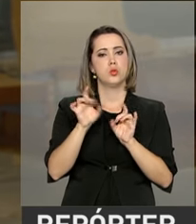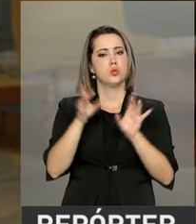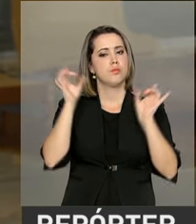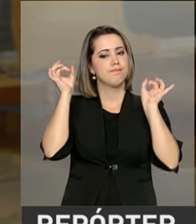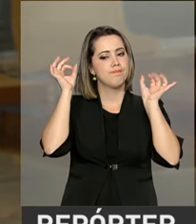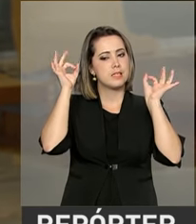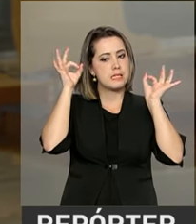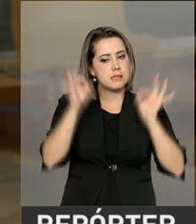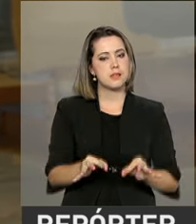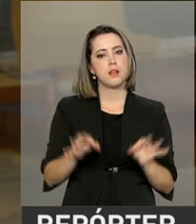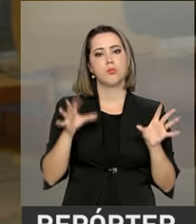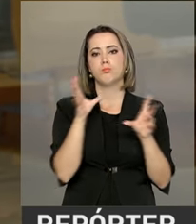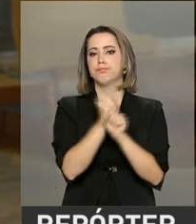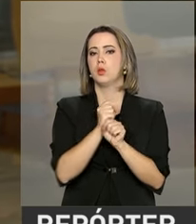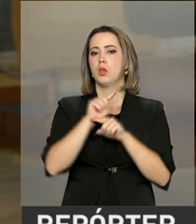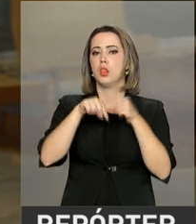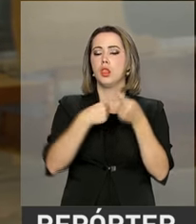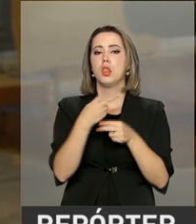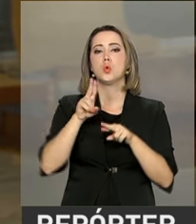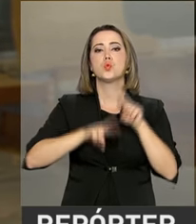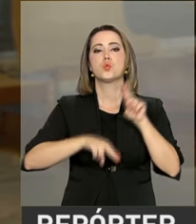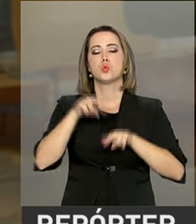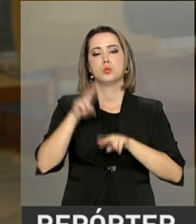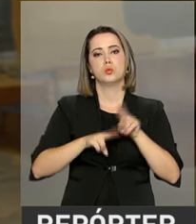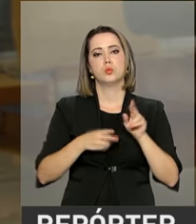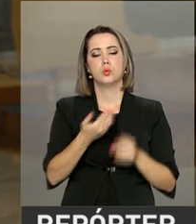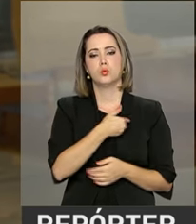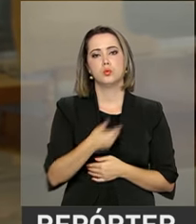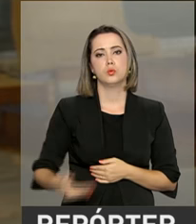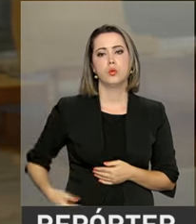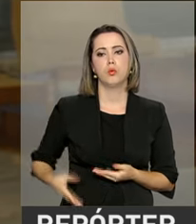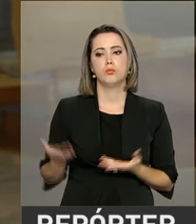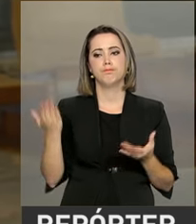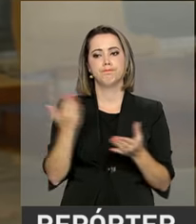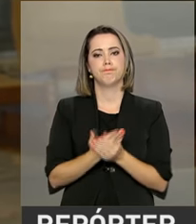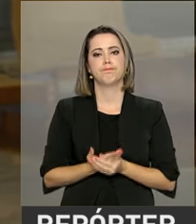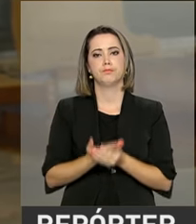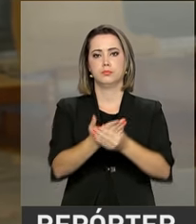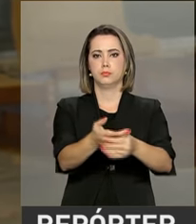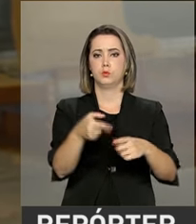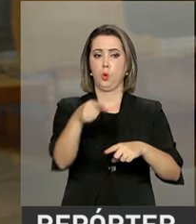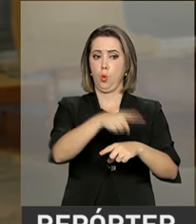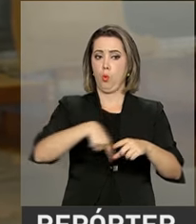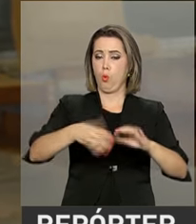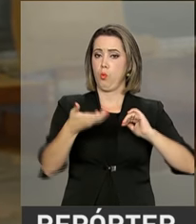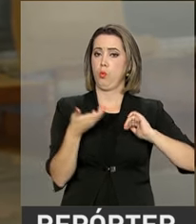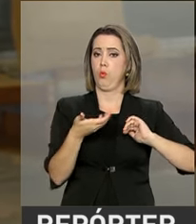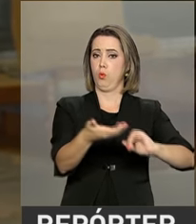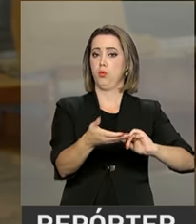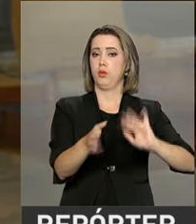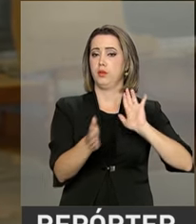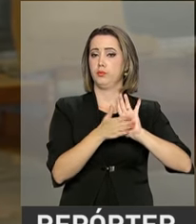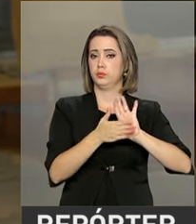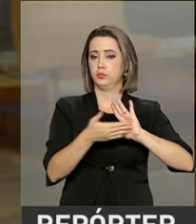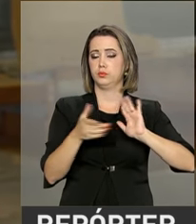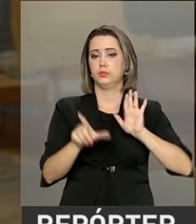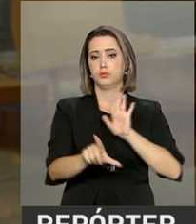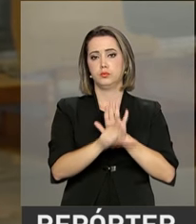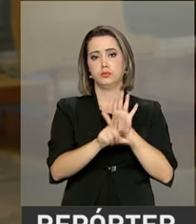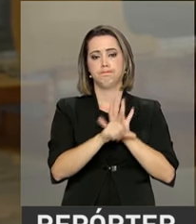estar totalmente fechada no fim de junho, quando o governo envia ao Congresso Nacional o projeto de lei